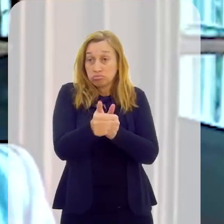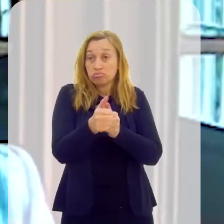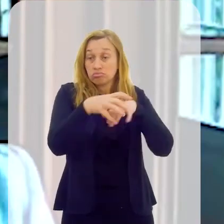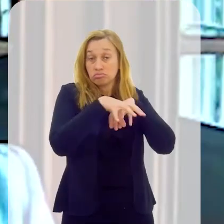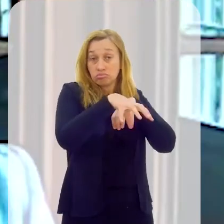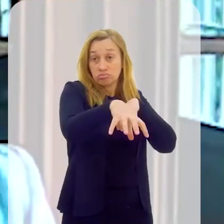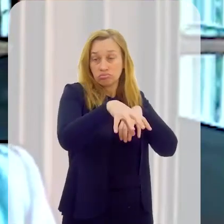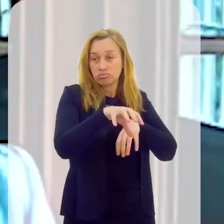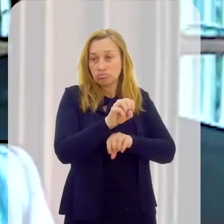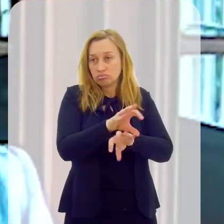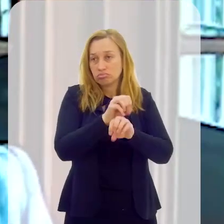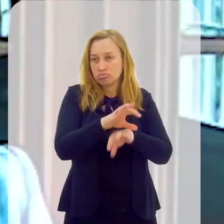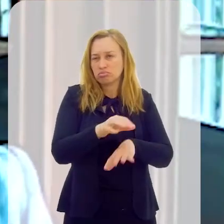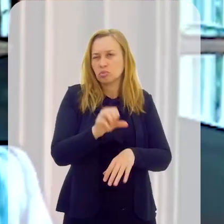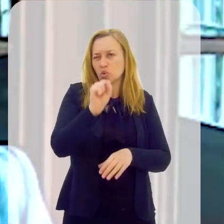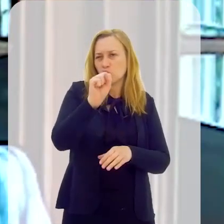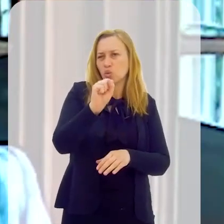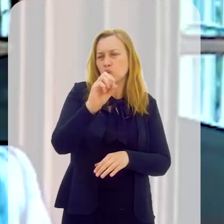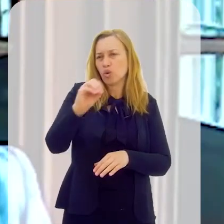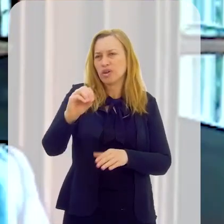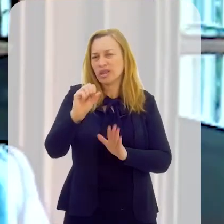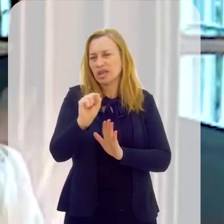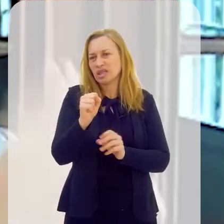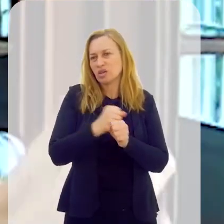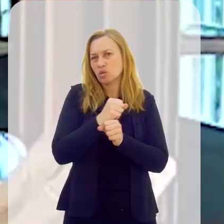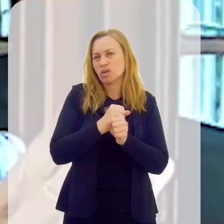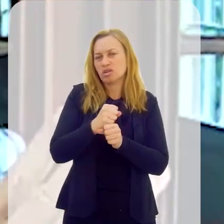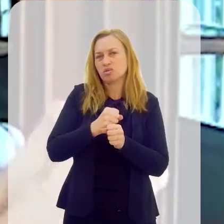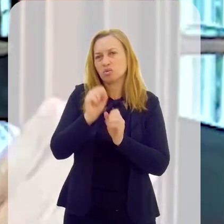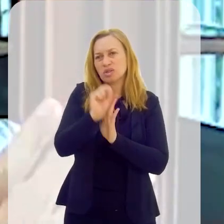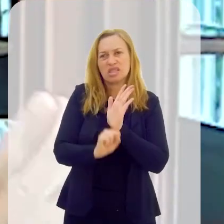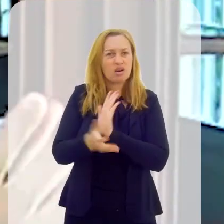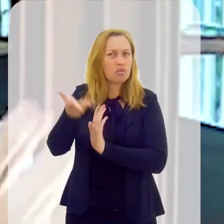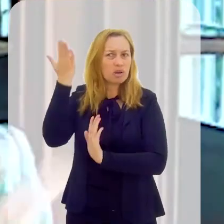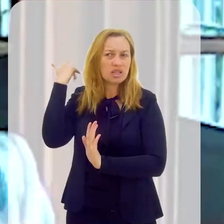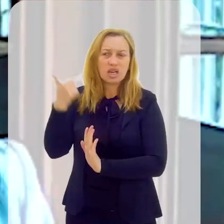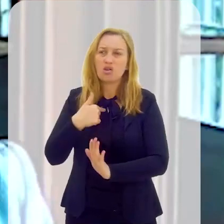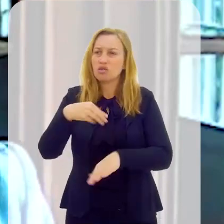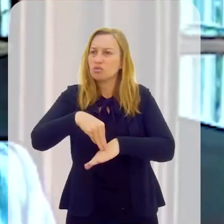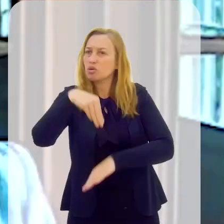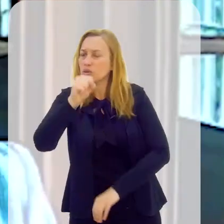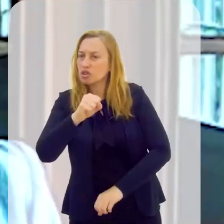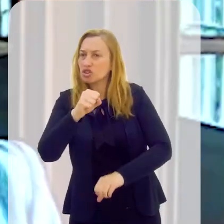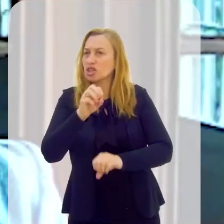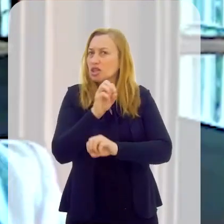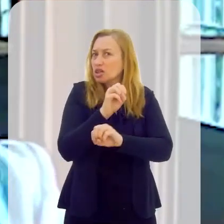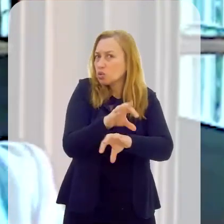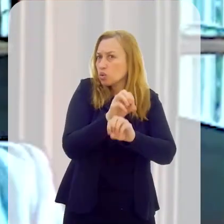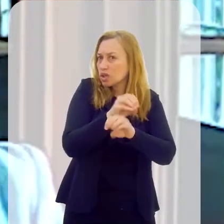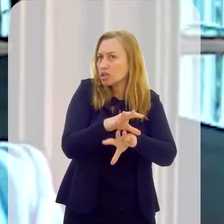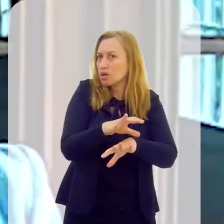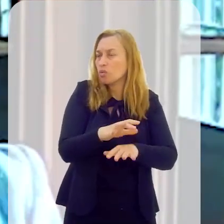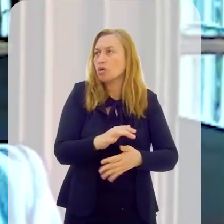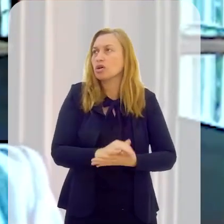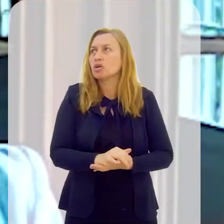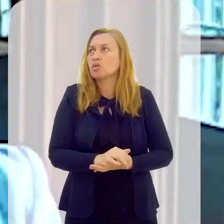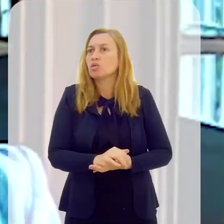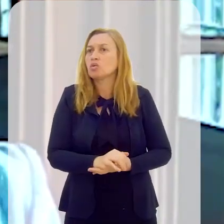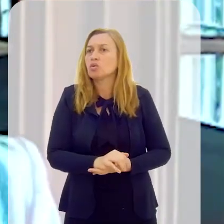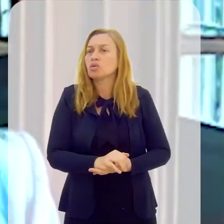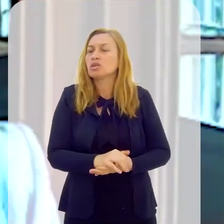Eu acompanho o ensino à distância desde os anos 80 do século passado, né? Quando eu fiz o meu mestrado em